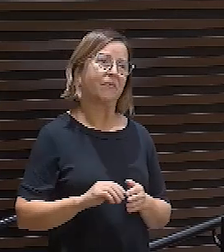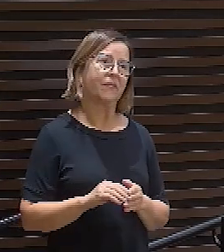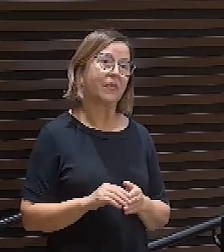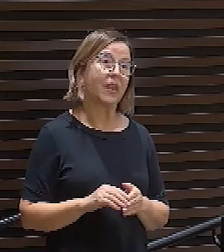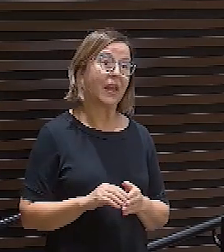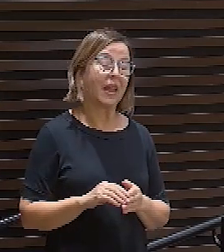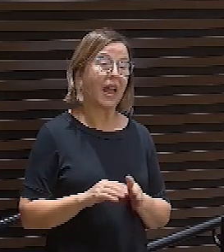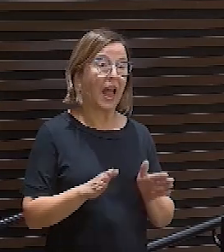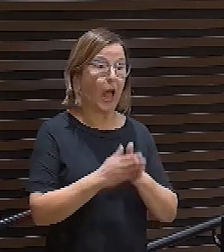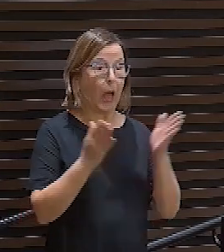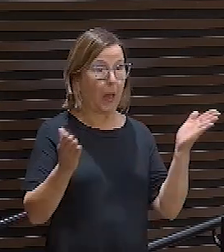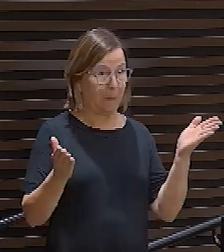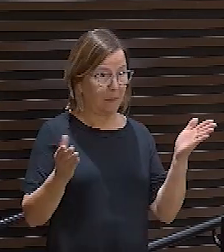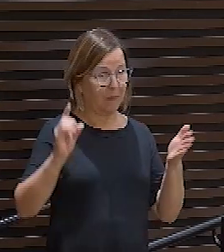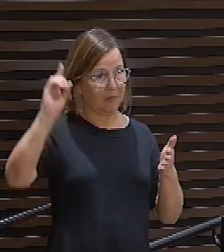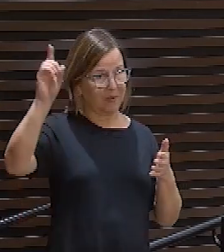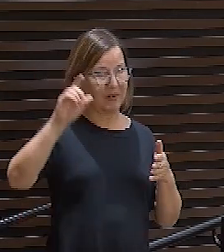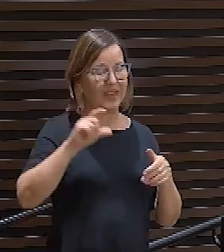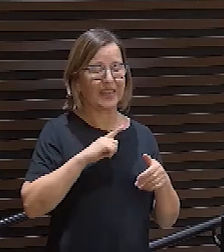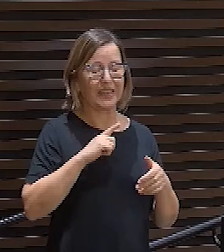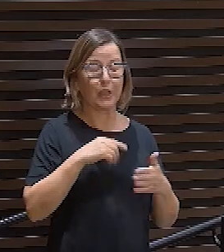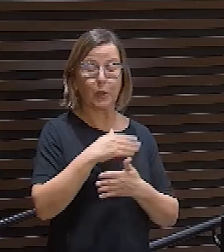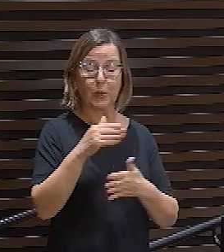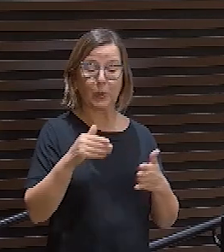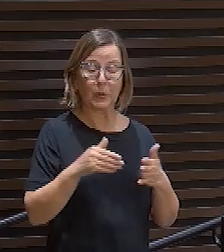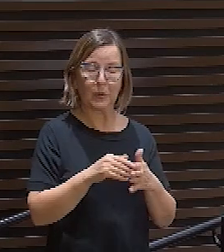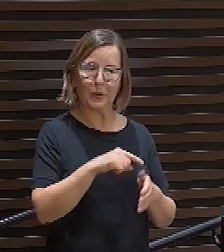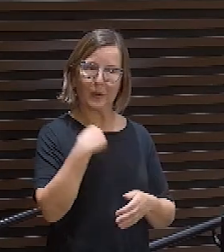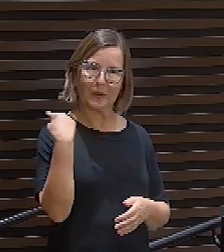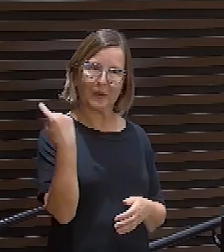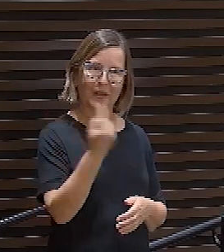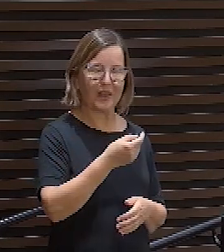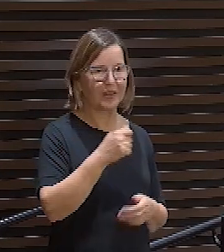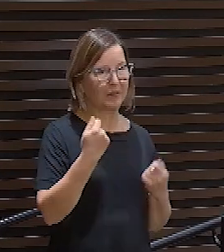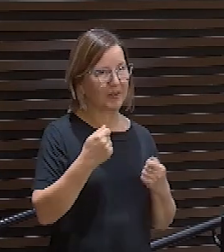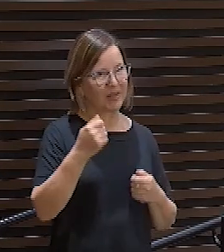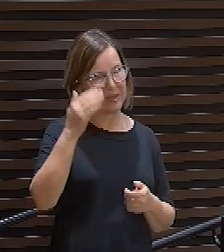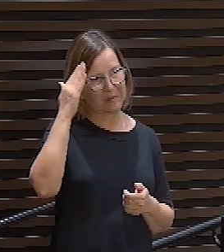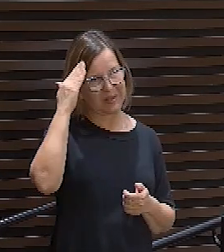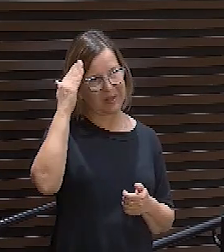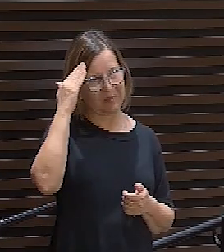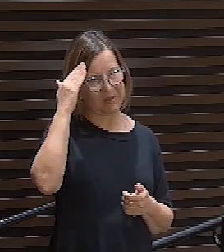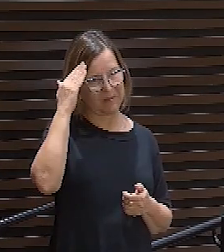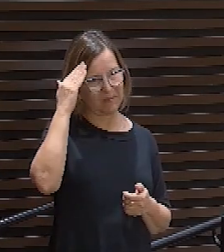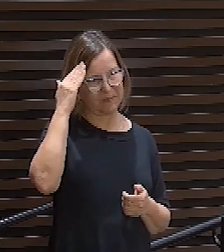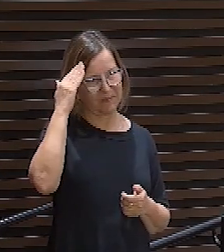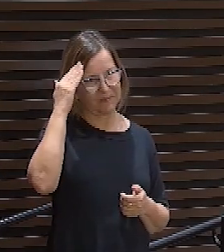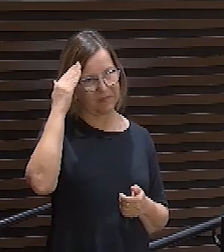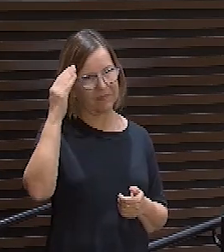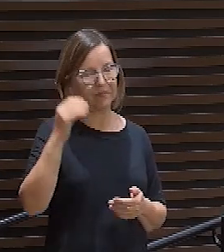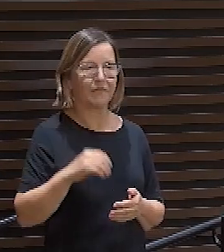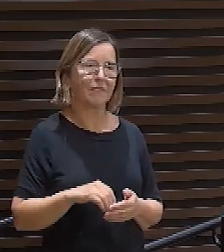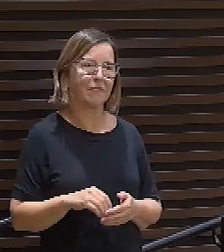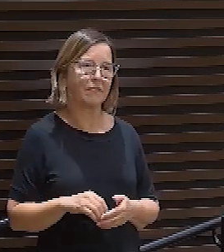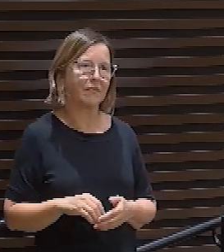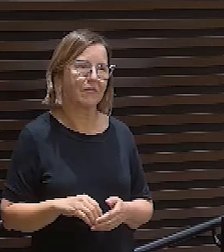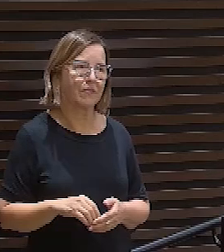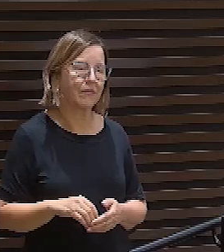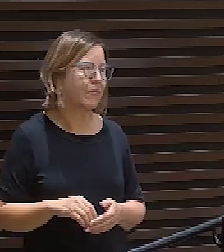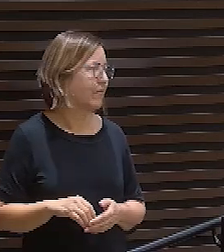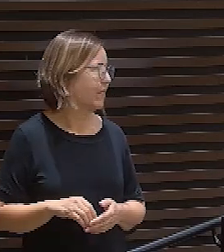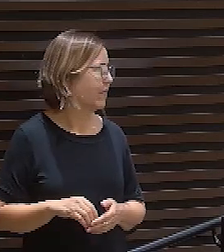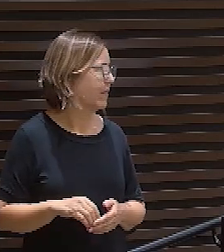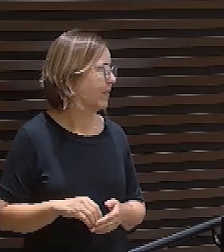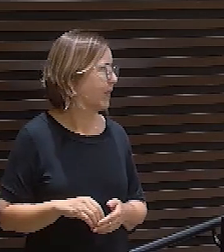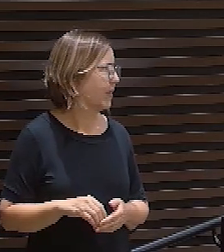precisa saber. E você já reparou que depois que a obra de Cristo aconteceu, 100% das vezes que a